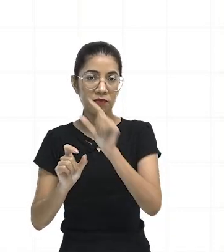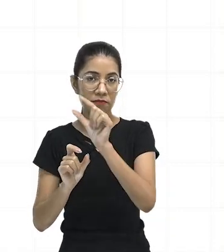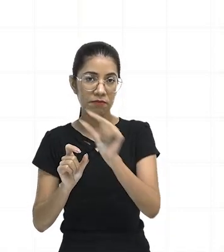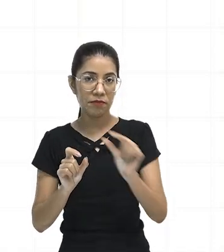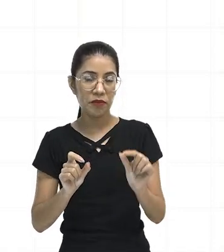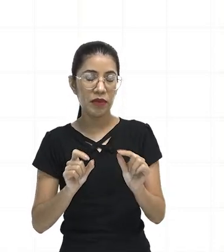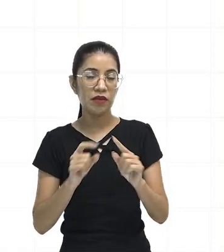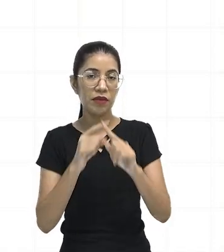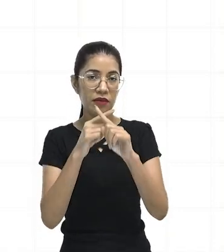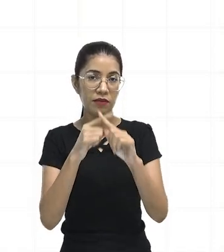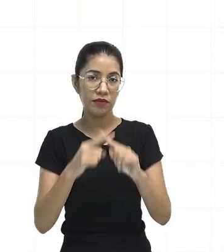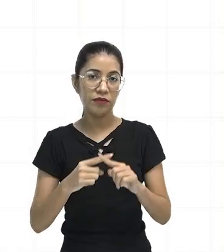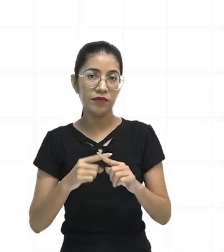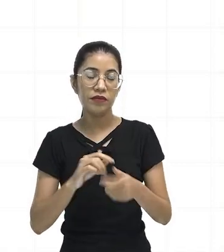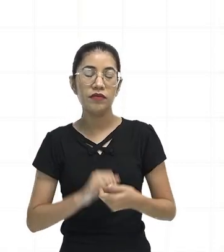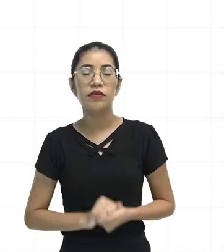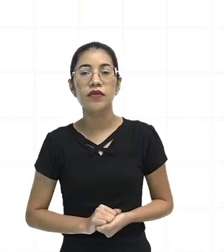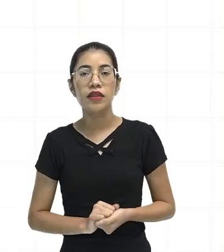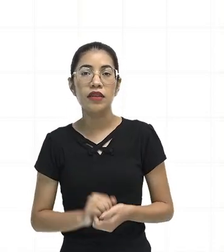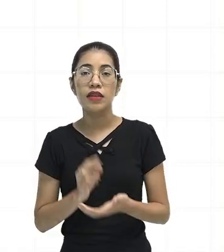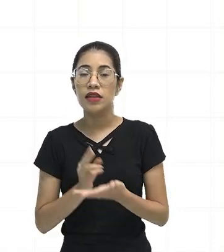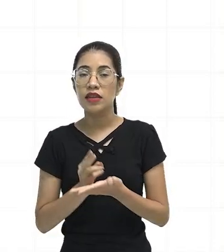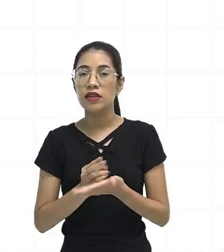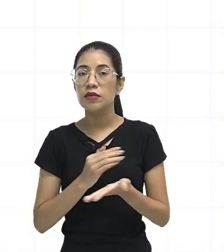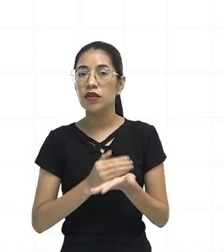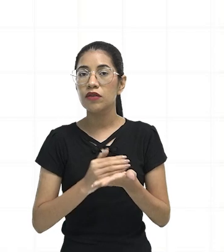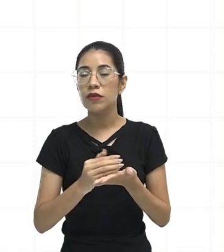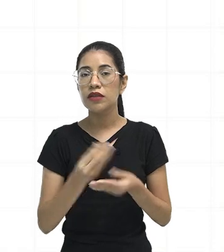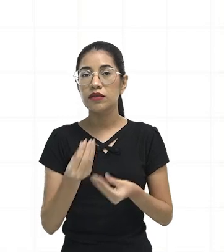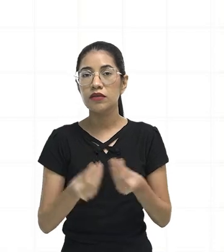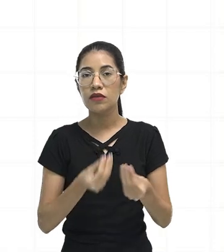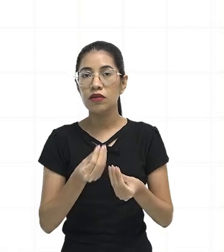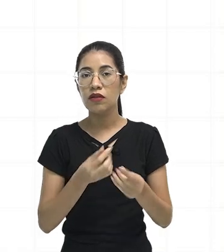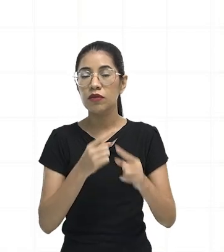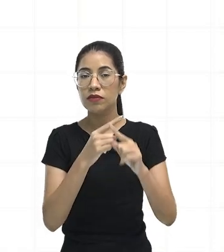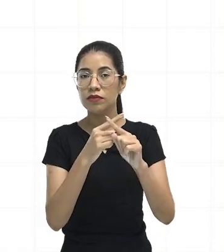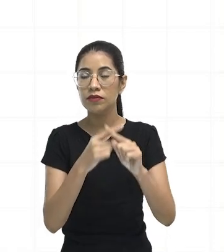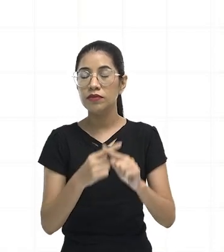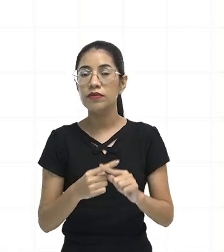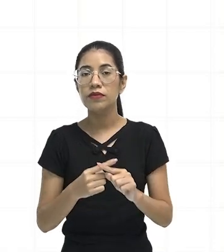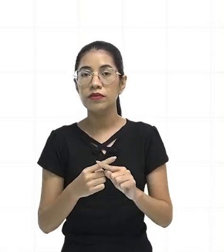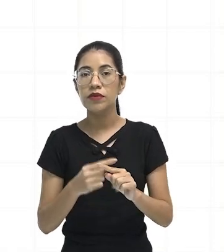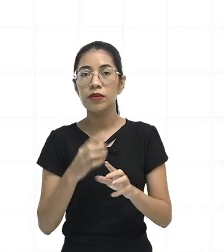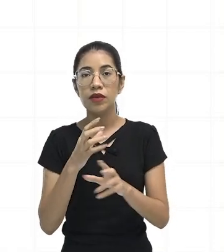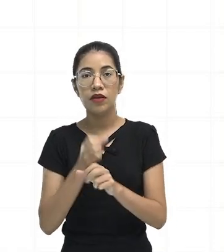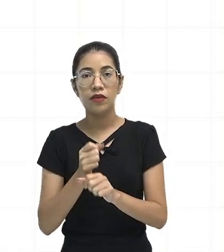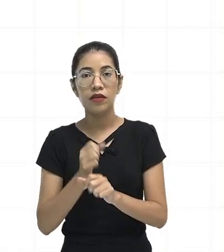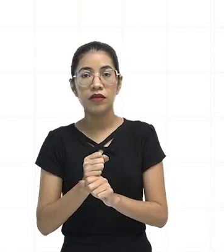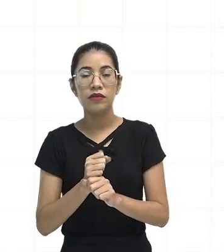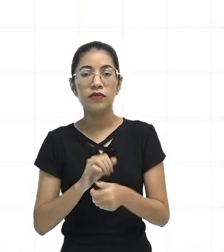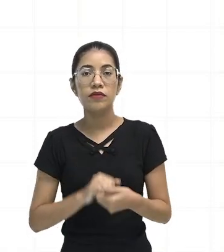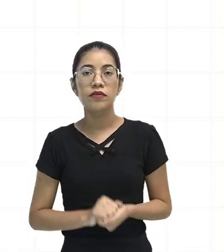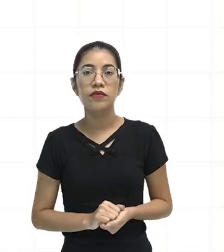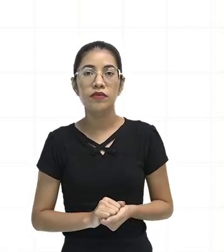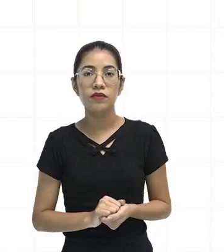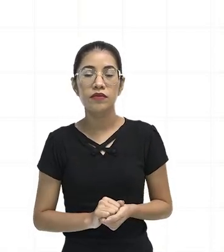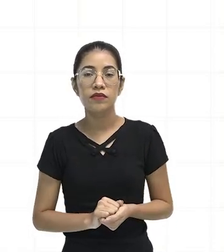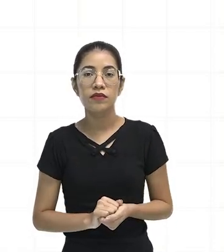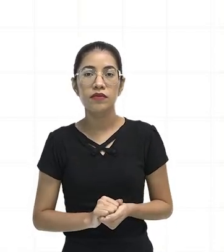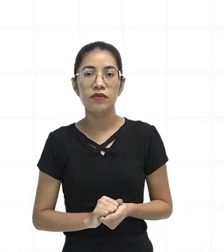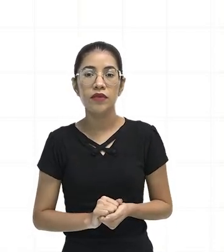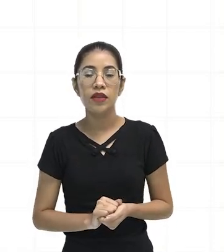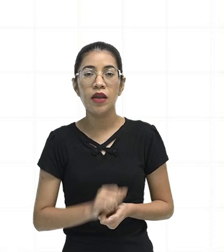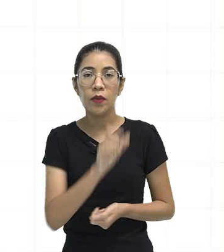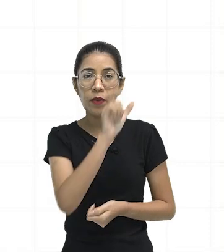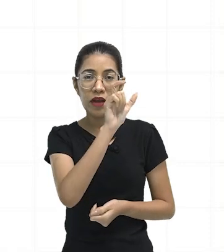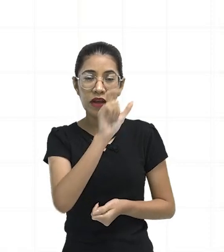tranquilo? Sempre você vai iniciar esse produto, essa multiplicação, pela linha ou pela